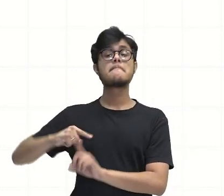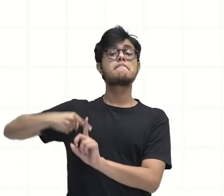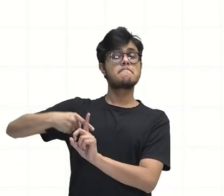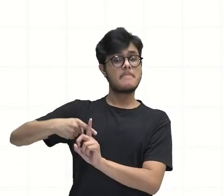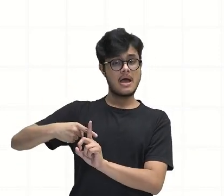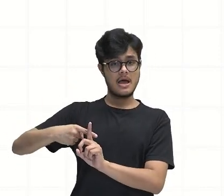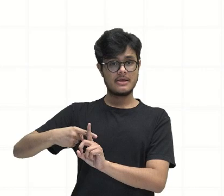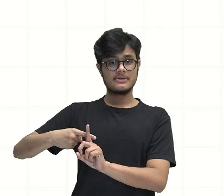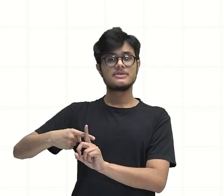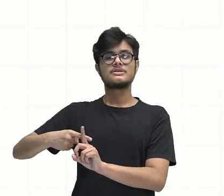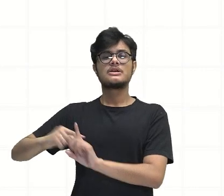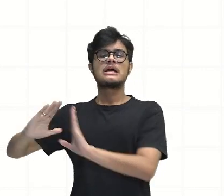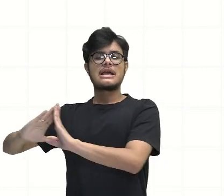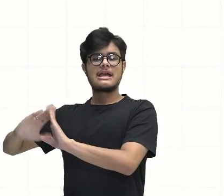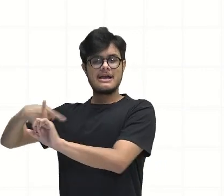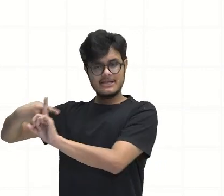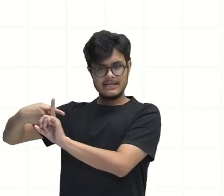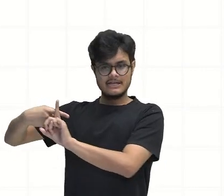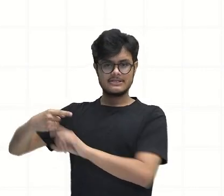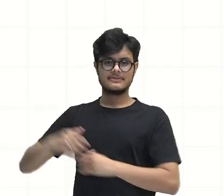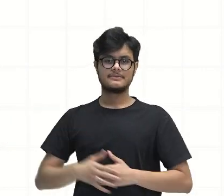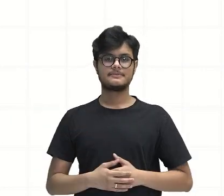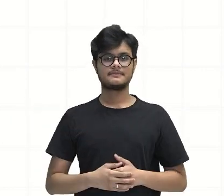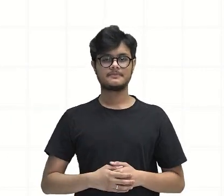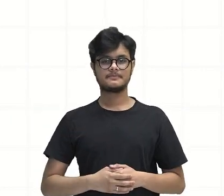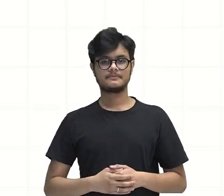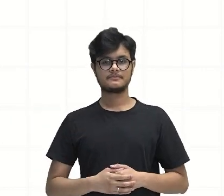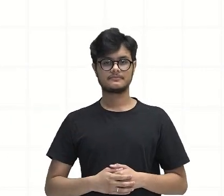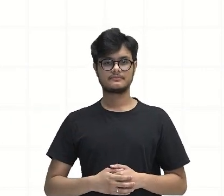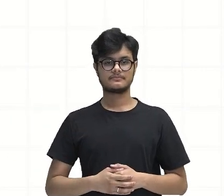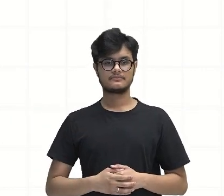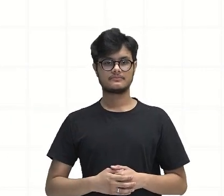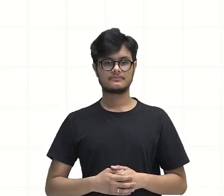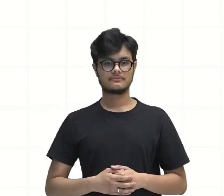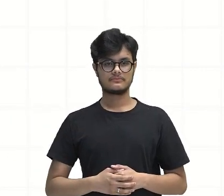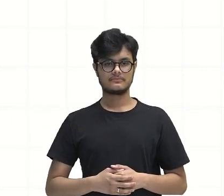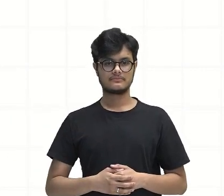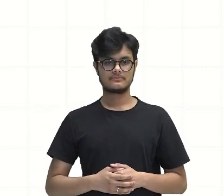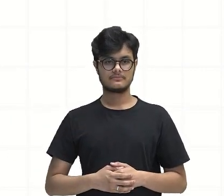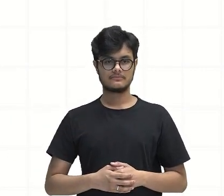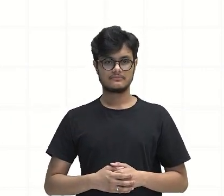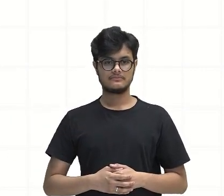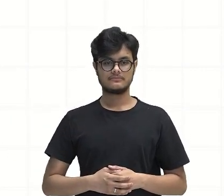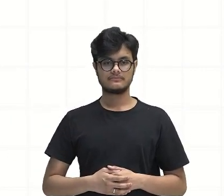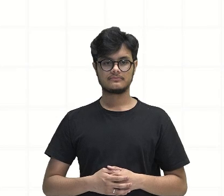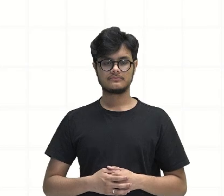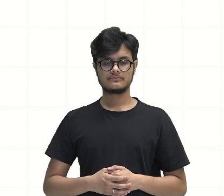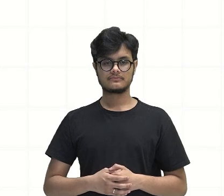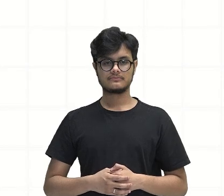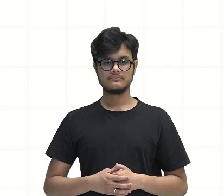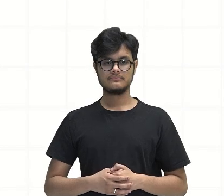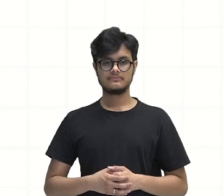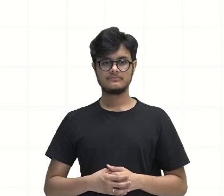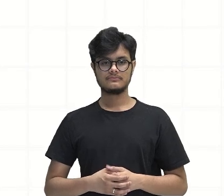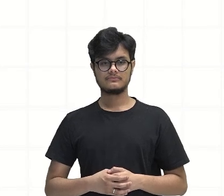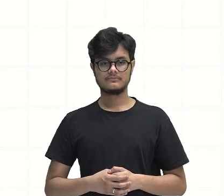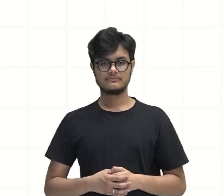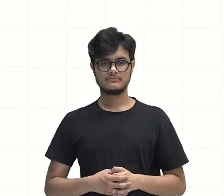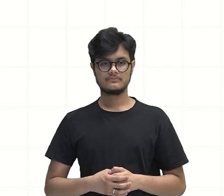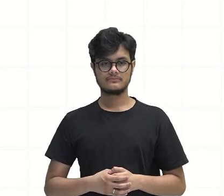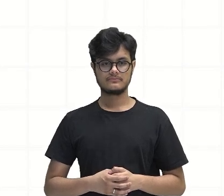x da igreja, que eu até escrevi aqui como sendo casa de novo, deixa eu corrigir, né? X da